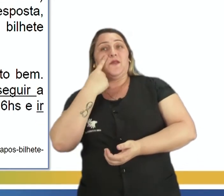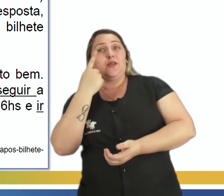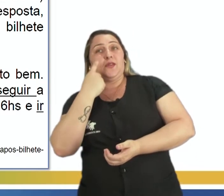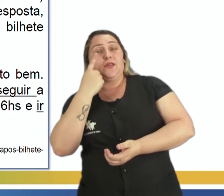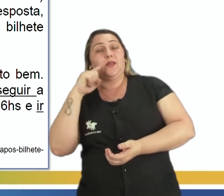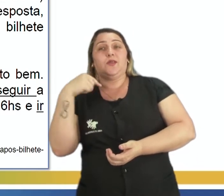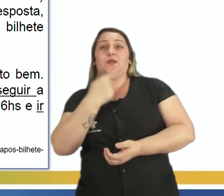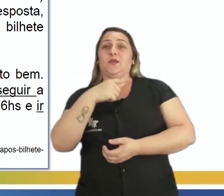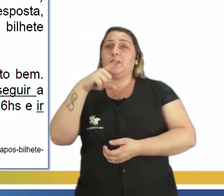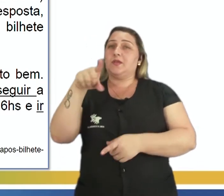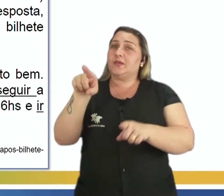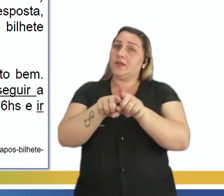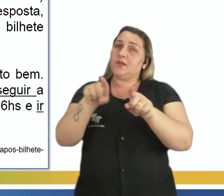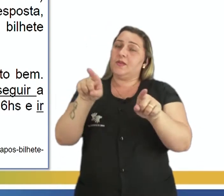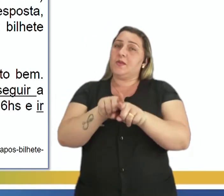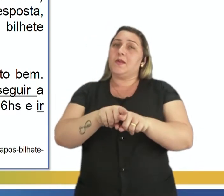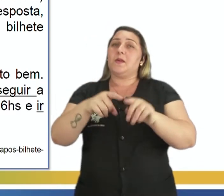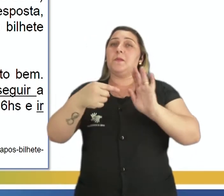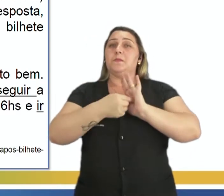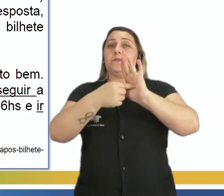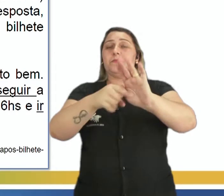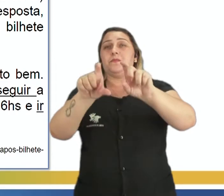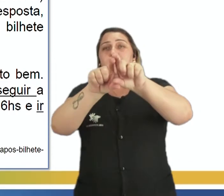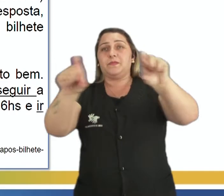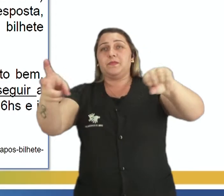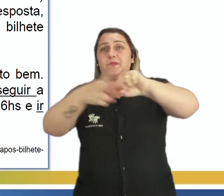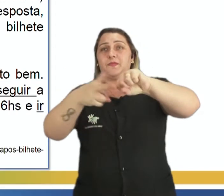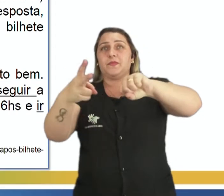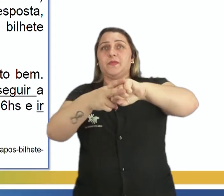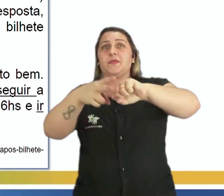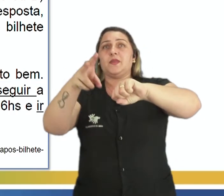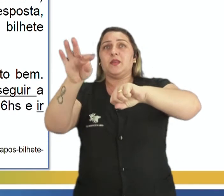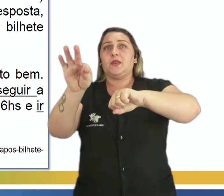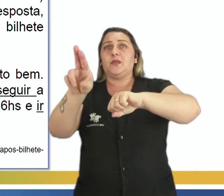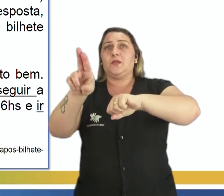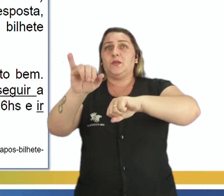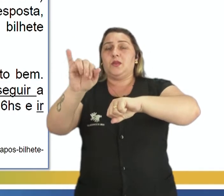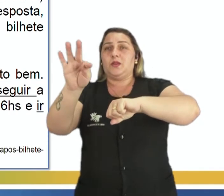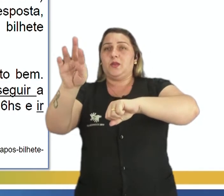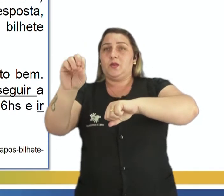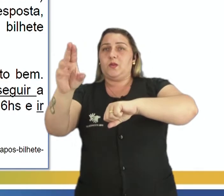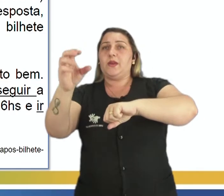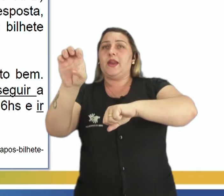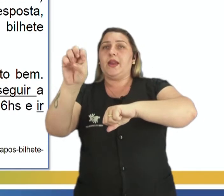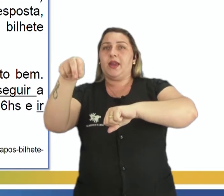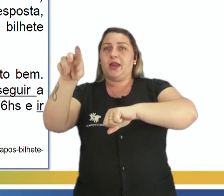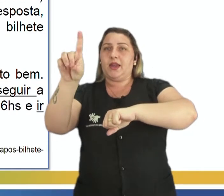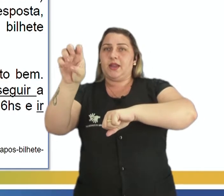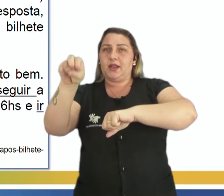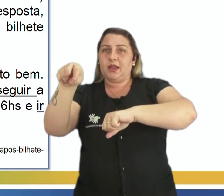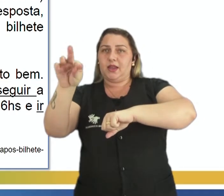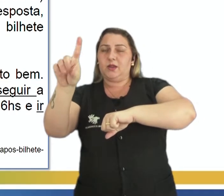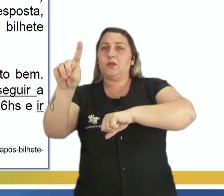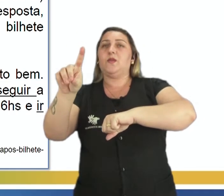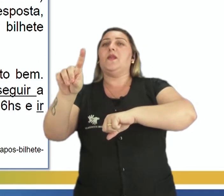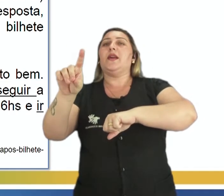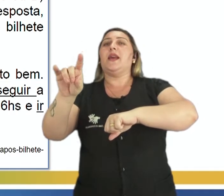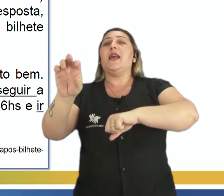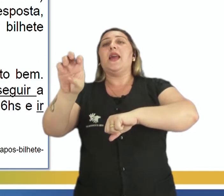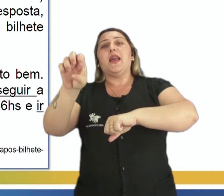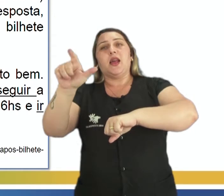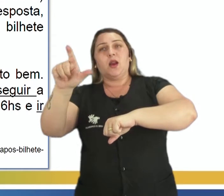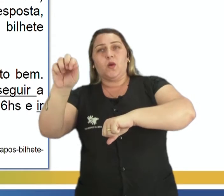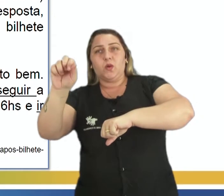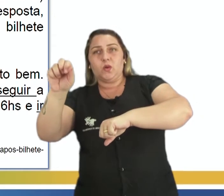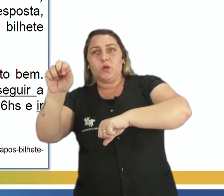Observe que nós também destacamos estes verbos. Tuitou, entendo, dizia, elogiou,